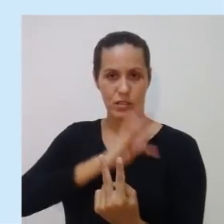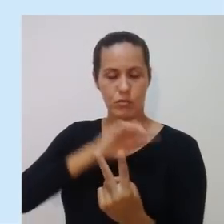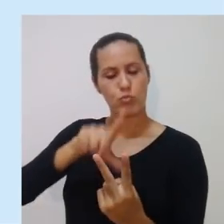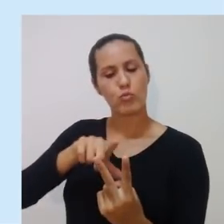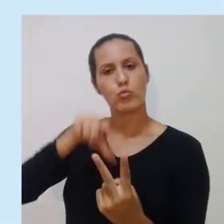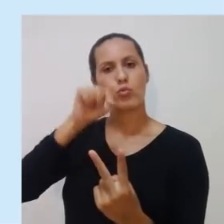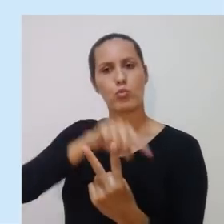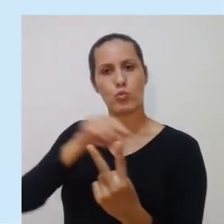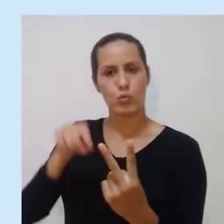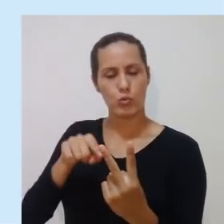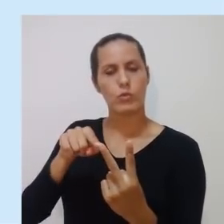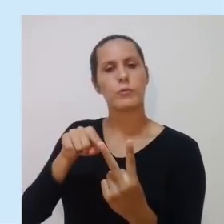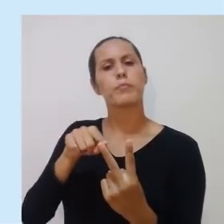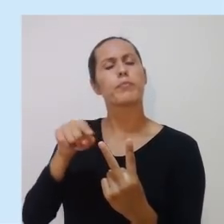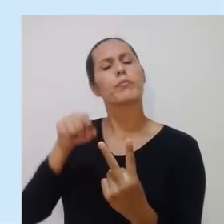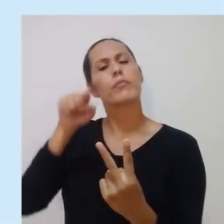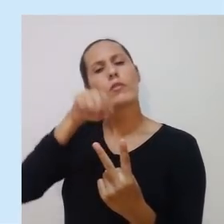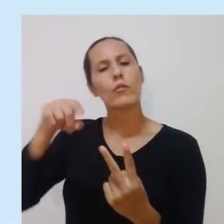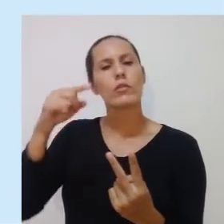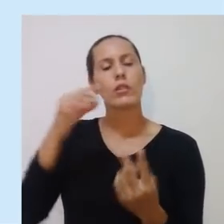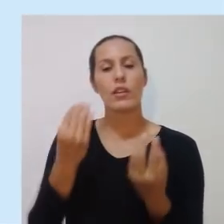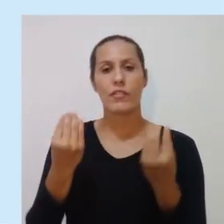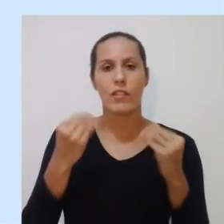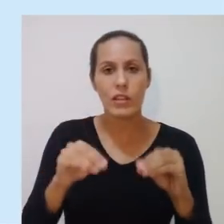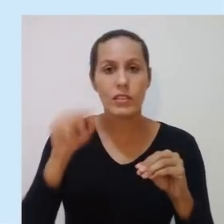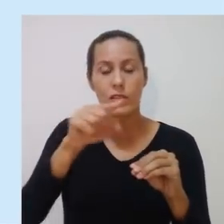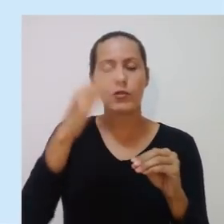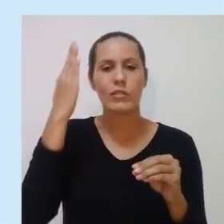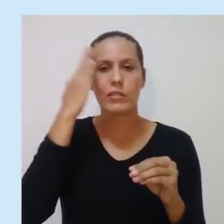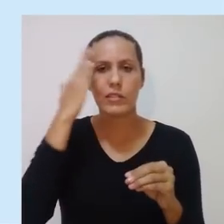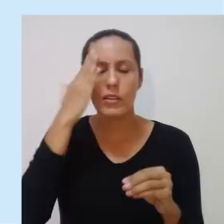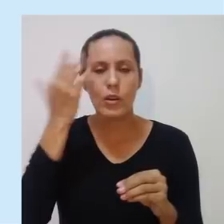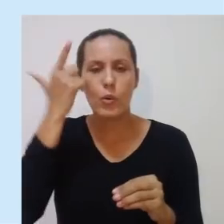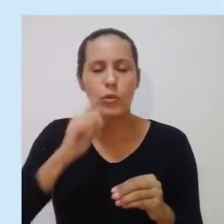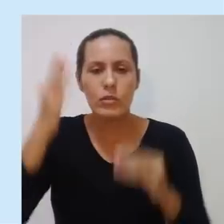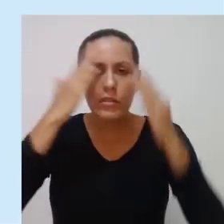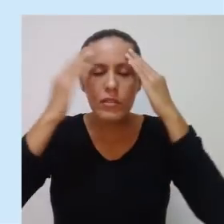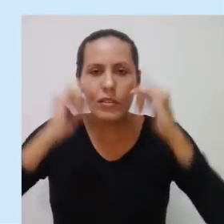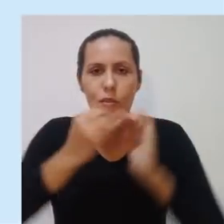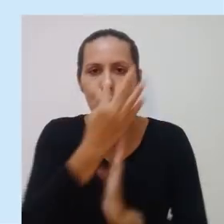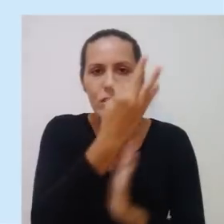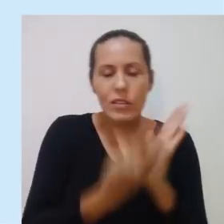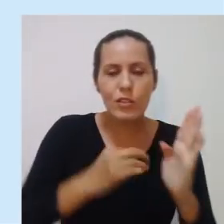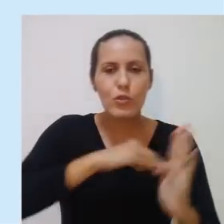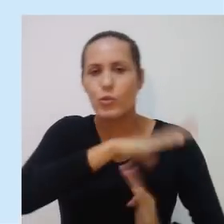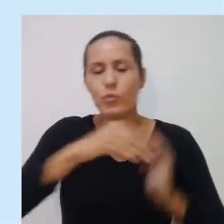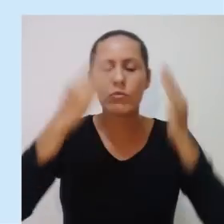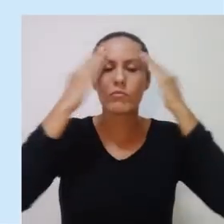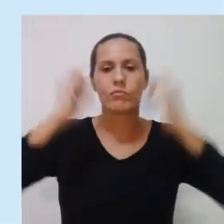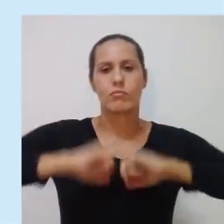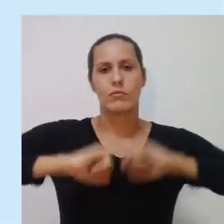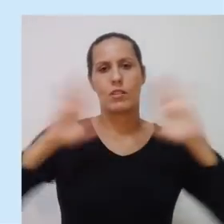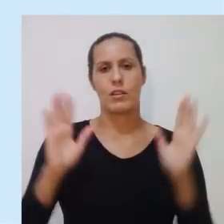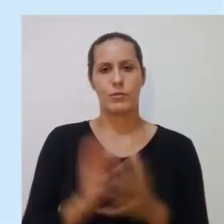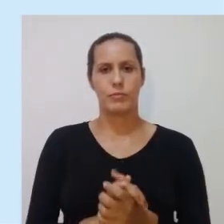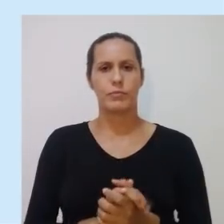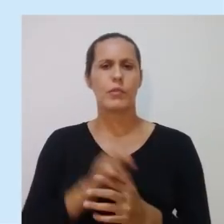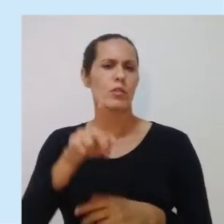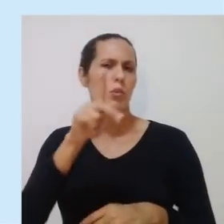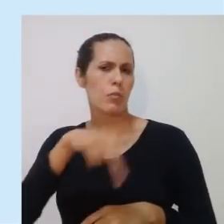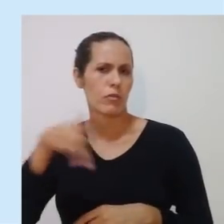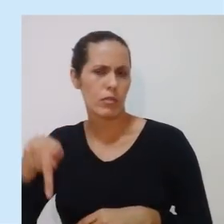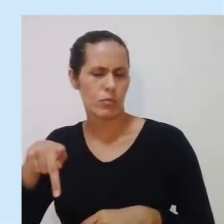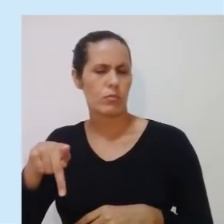vão aplicar e vão poder entender o sentido global do texto. É aquele tipo de coisa, sua professora está lá,